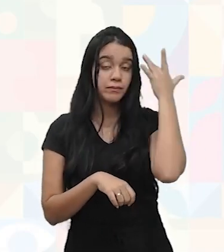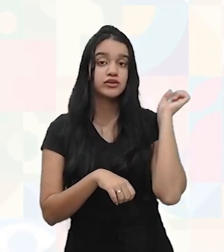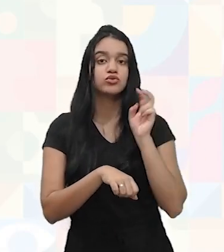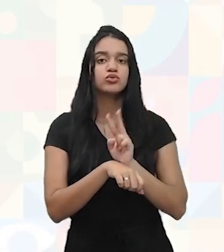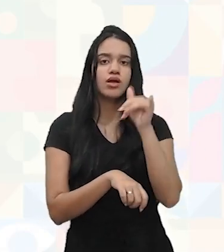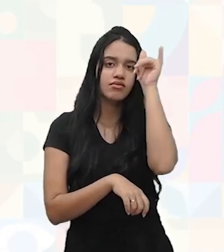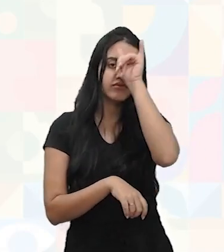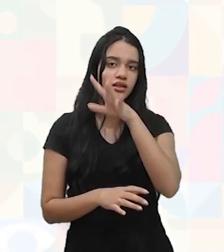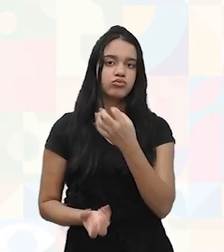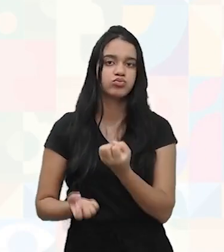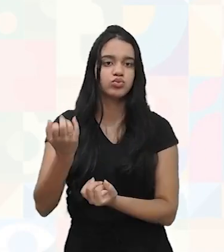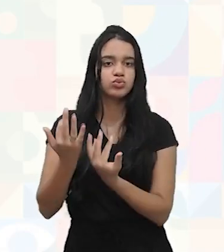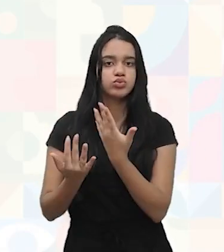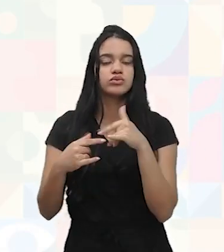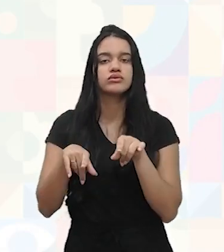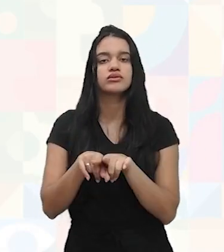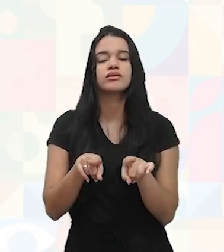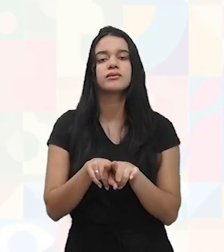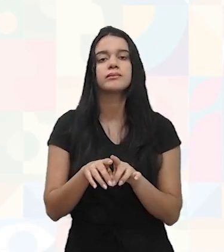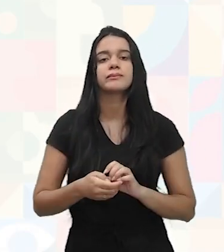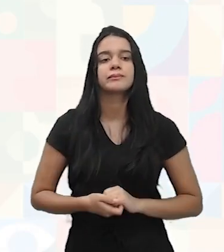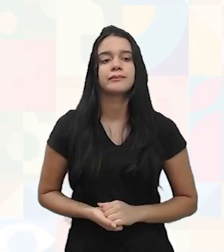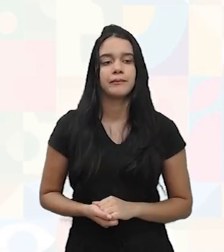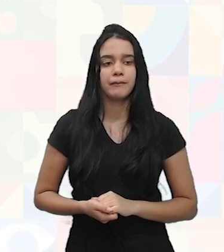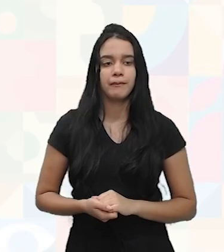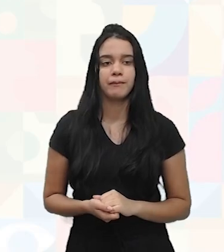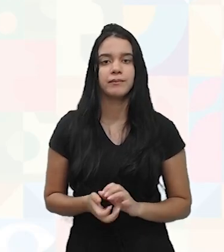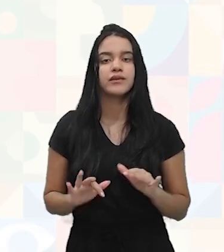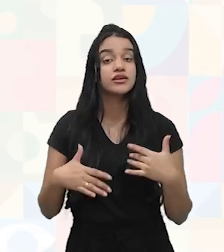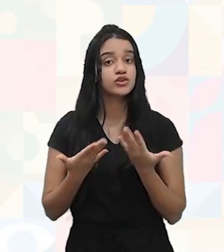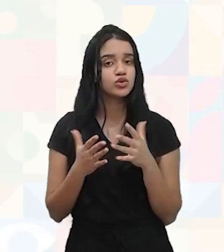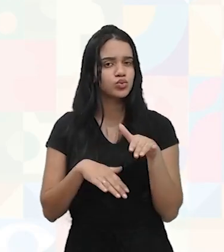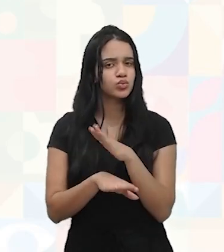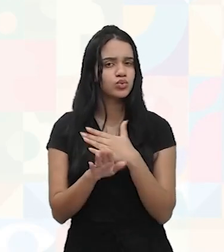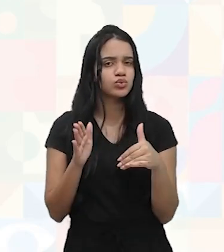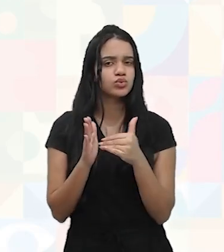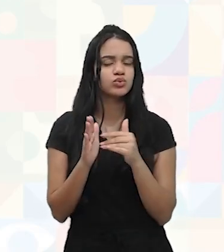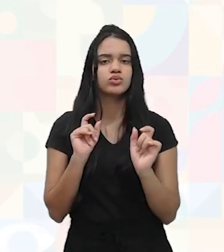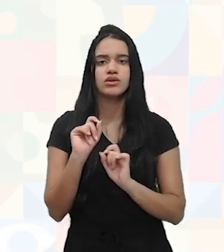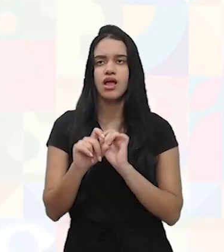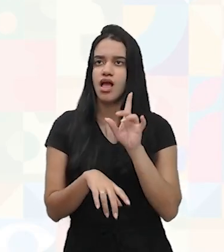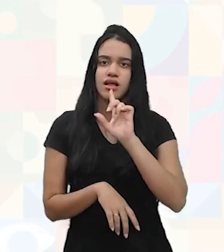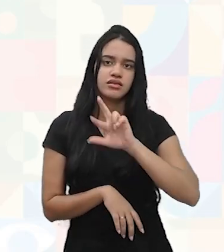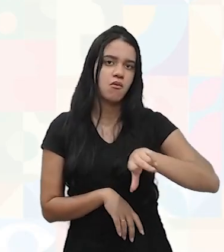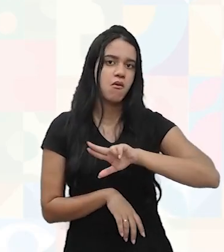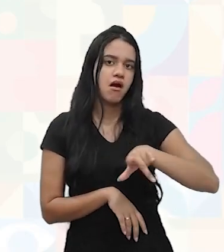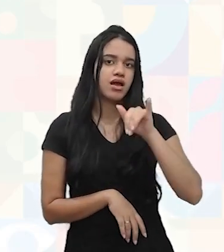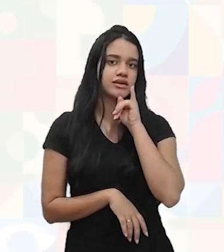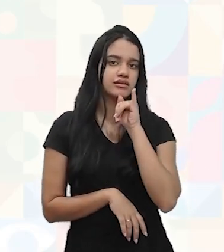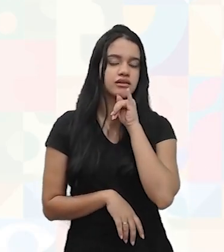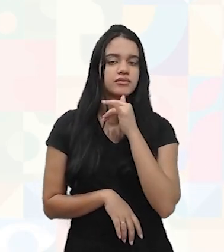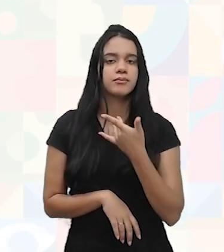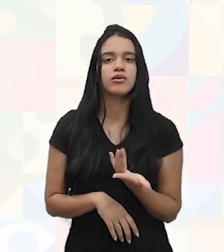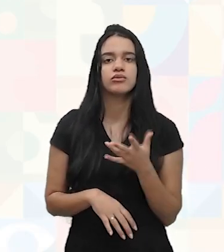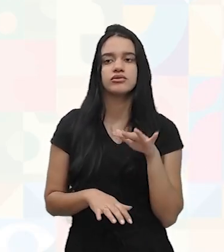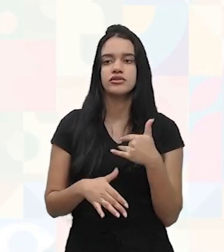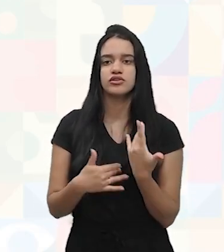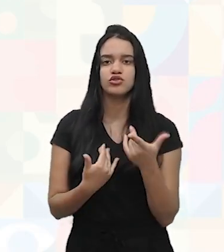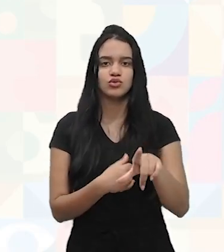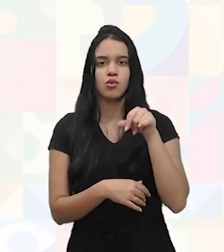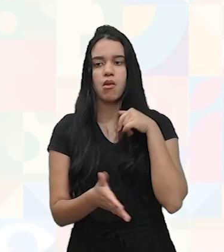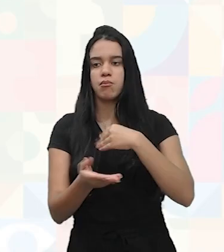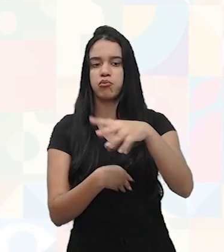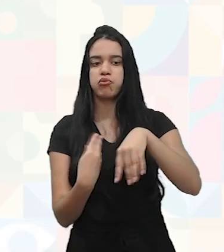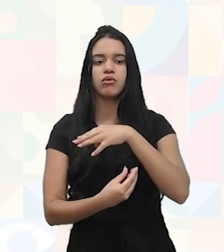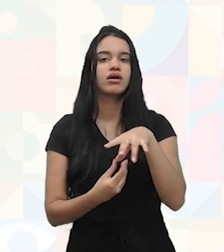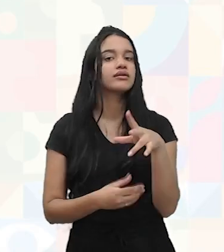conta 3 brigadistas por pavimento. Então, tudo isso não é dimensionado de forma aleatória, tá?